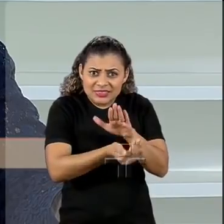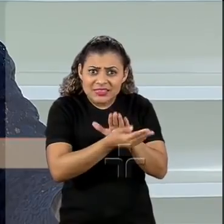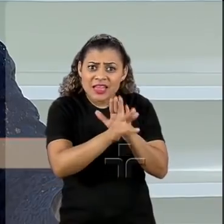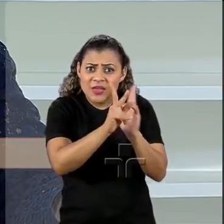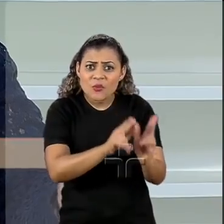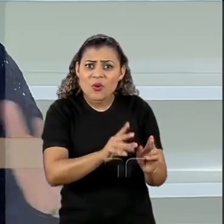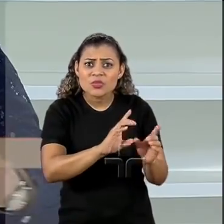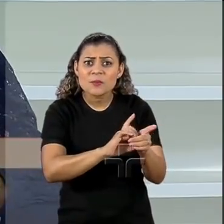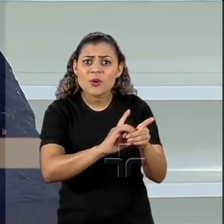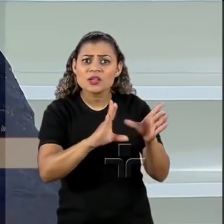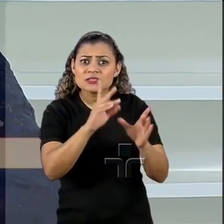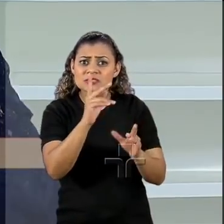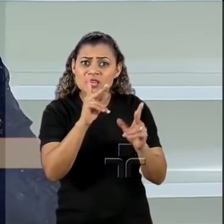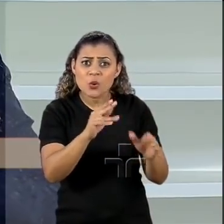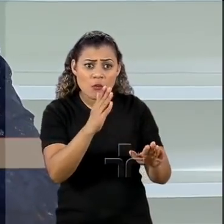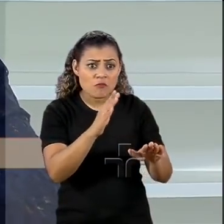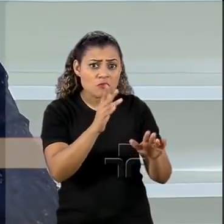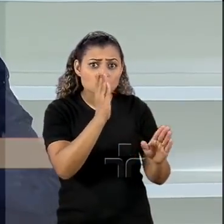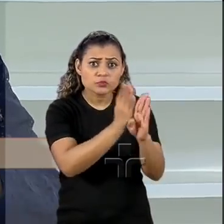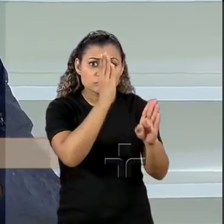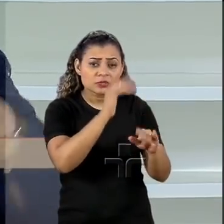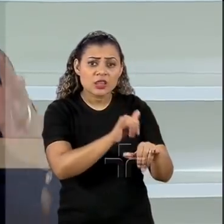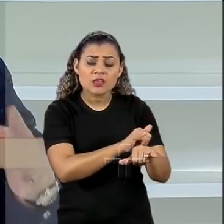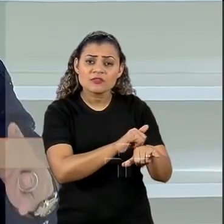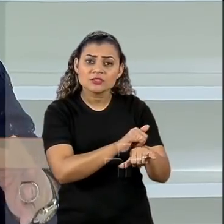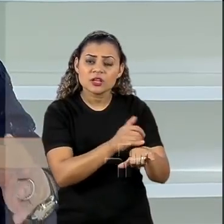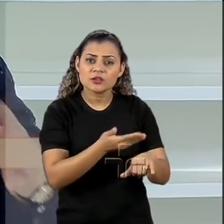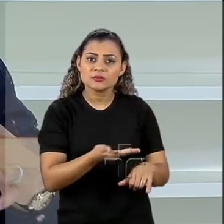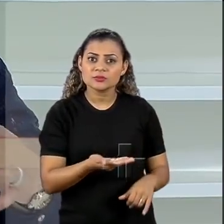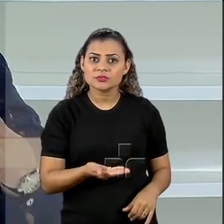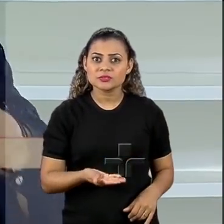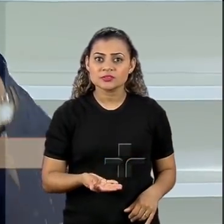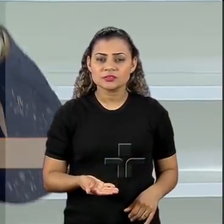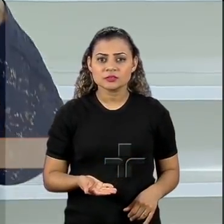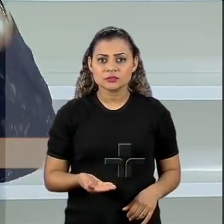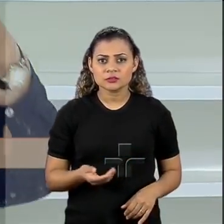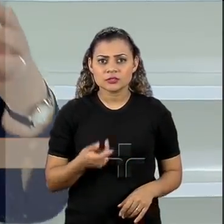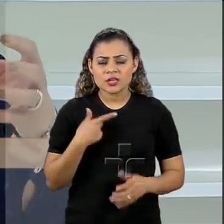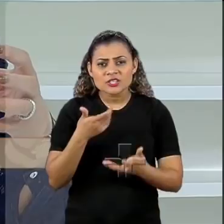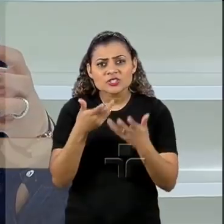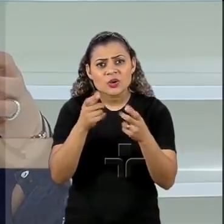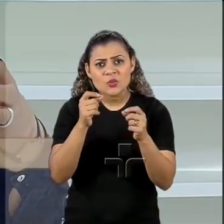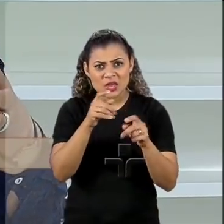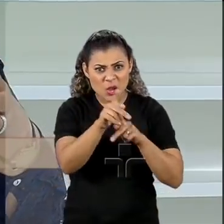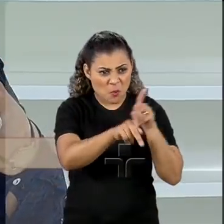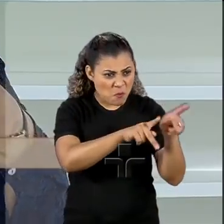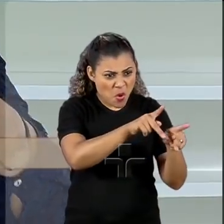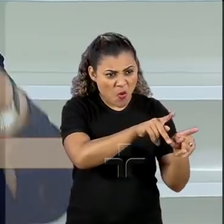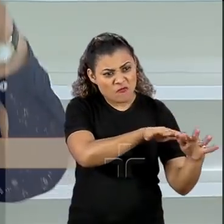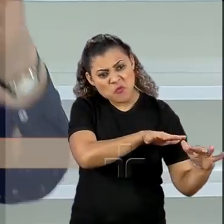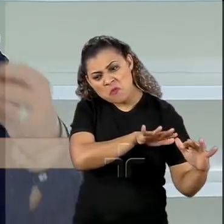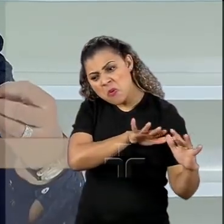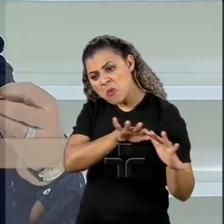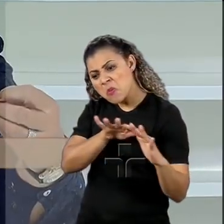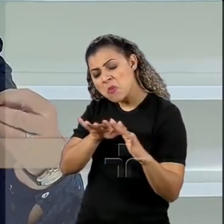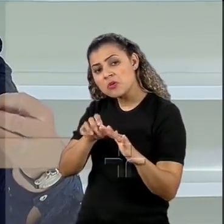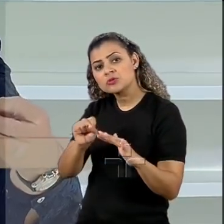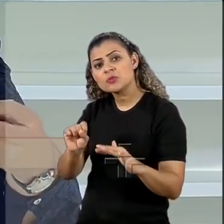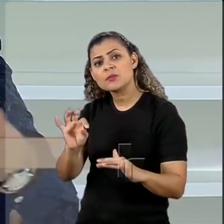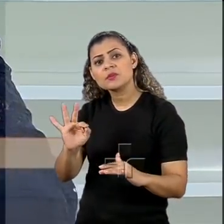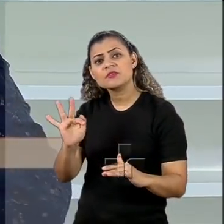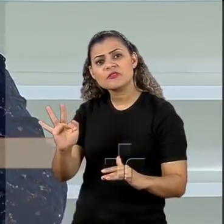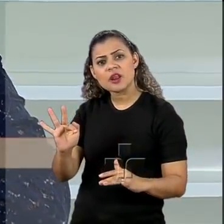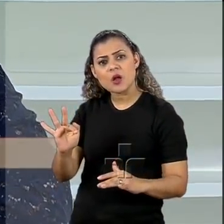pela Lava Jato. Então, vamos buscar o quê? O cidadão vai para o Supremo, vai para o Poder